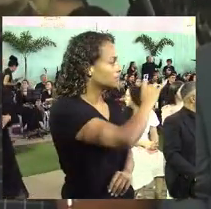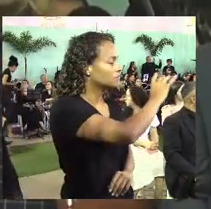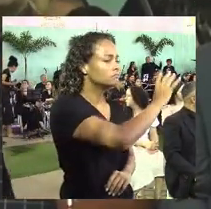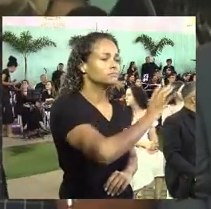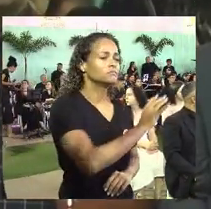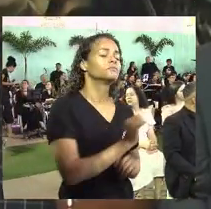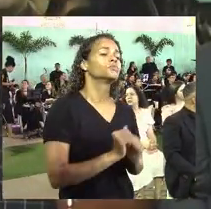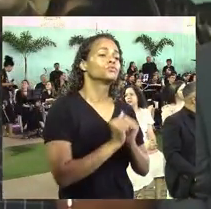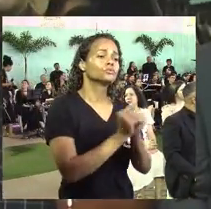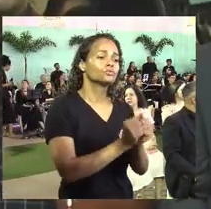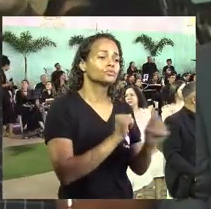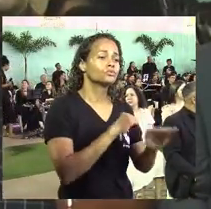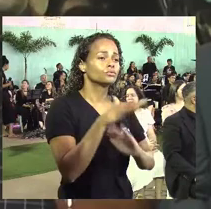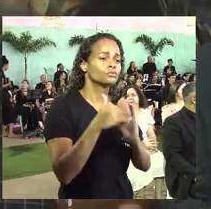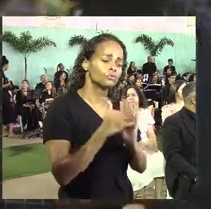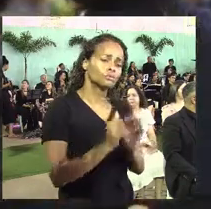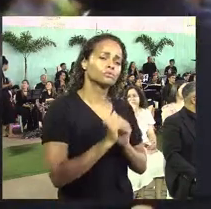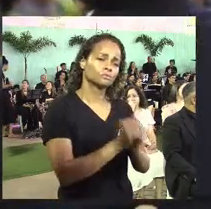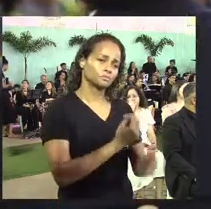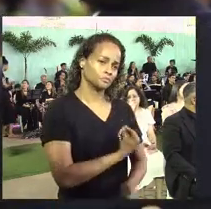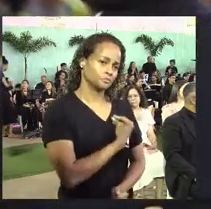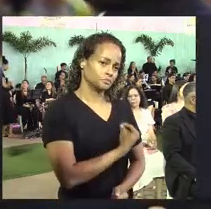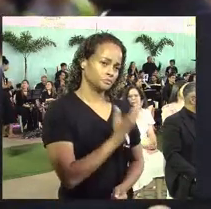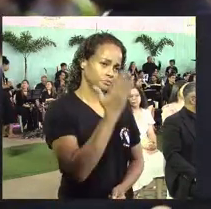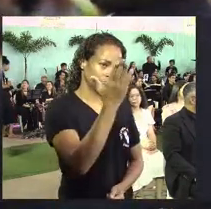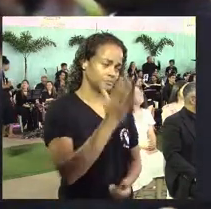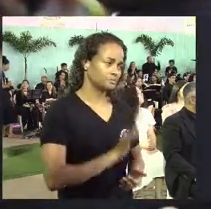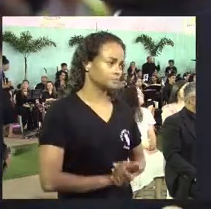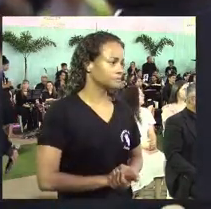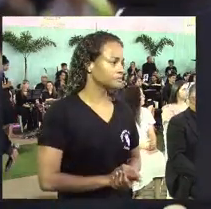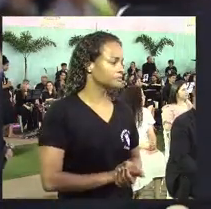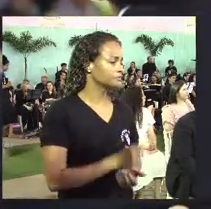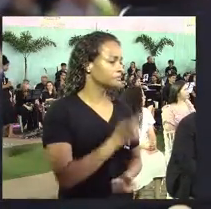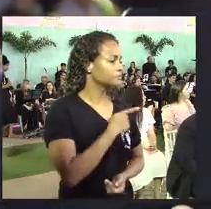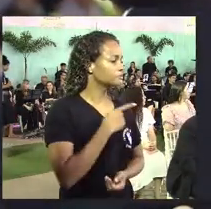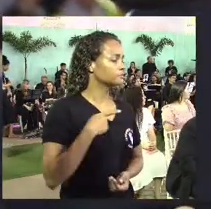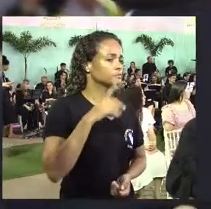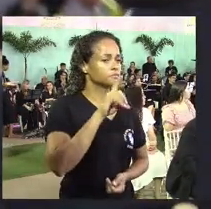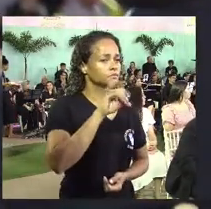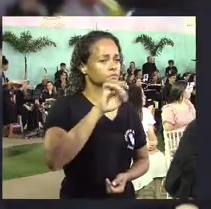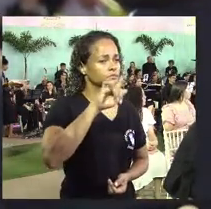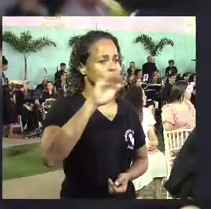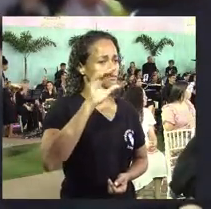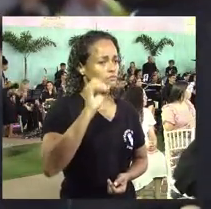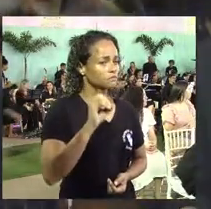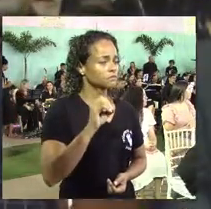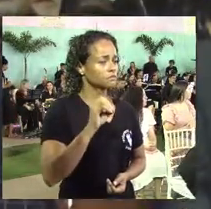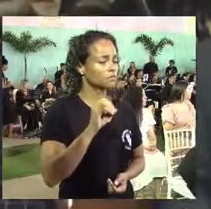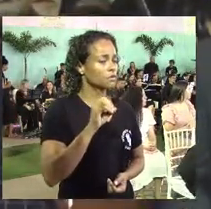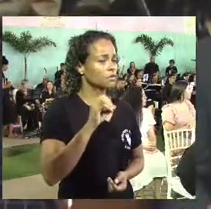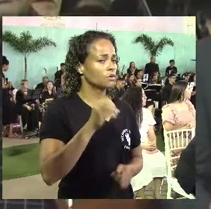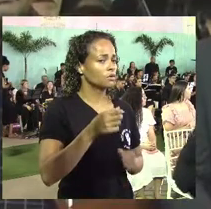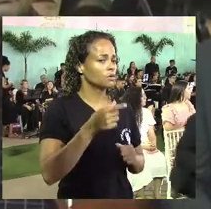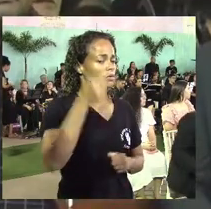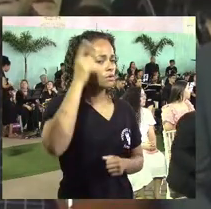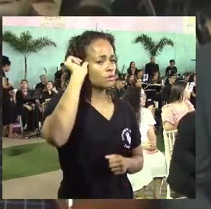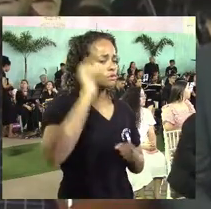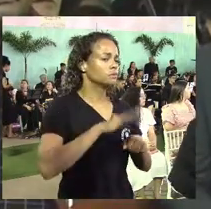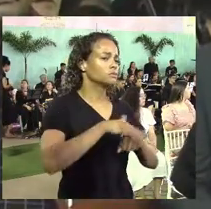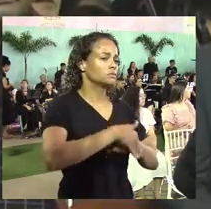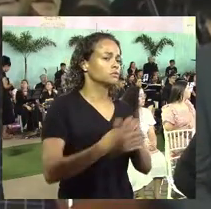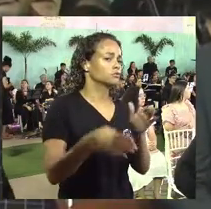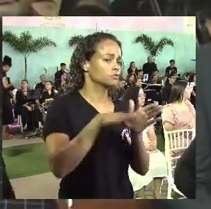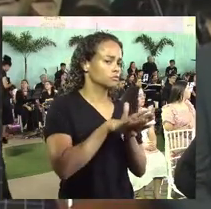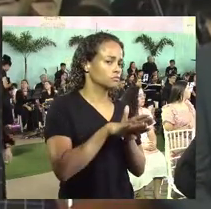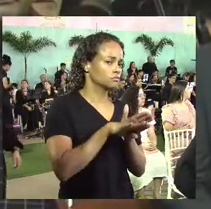todos estejam presentes pastor Diego Rafael já tá aqui ele veio um chegou ontem à noite no estado vai